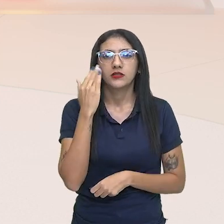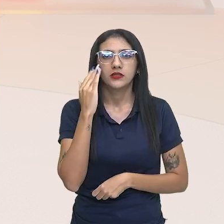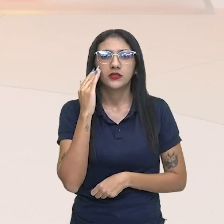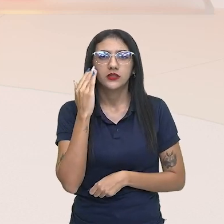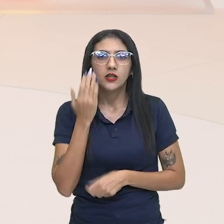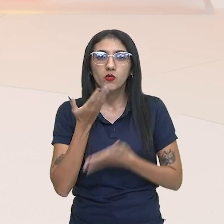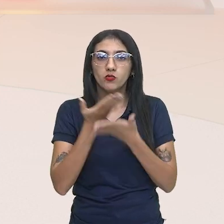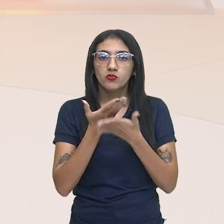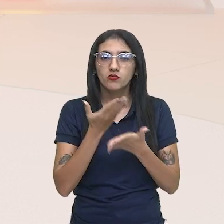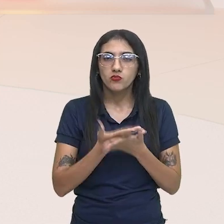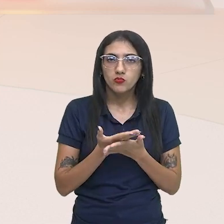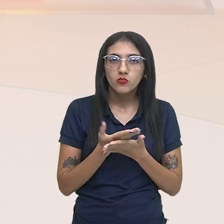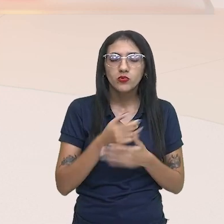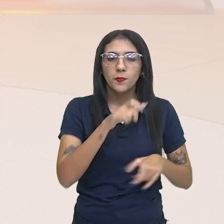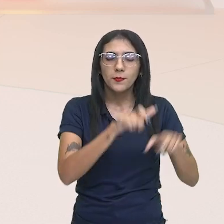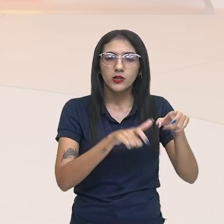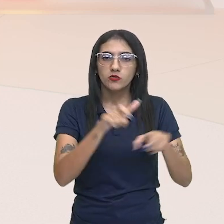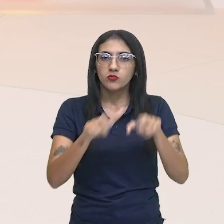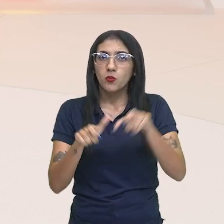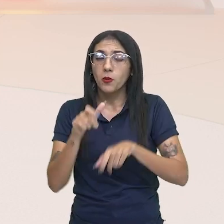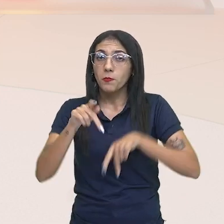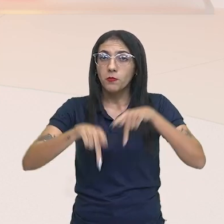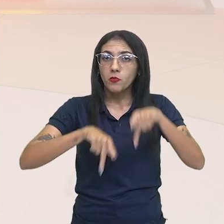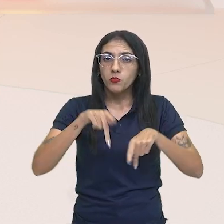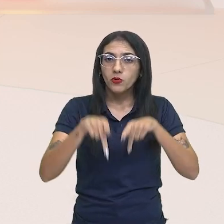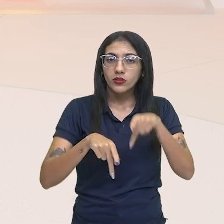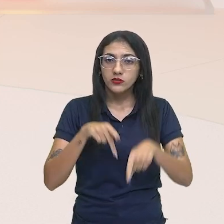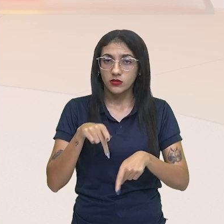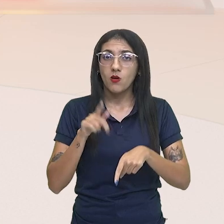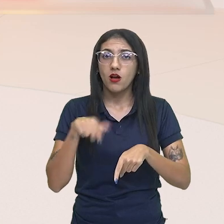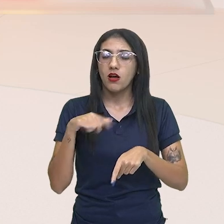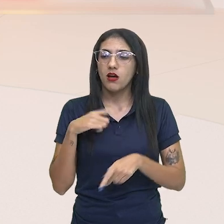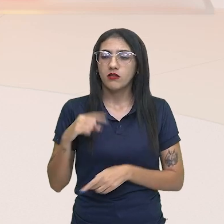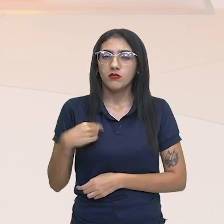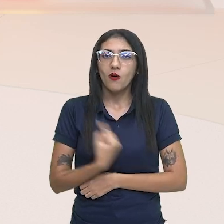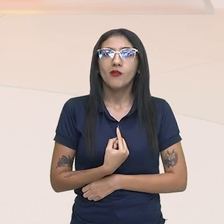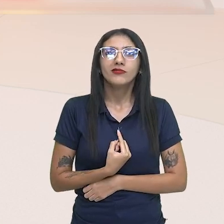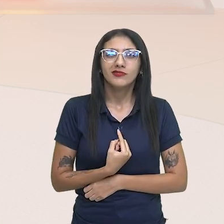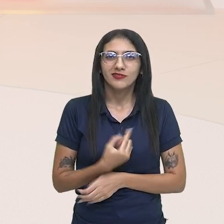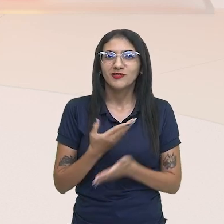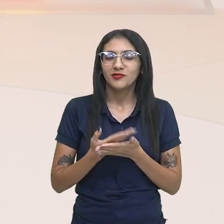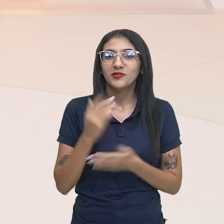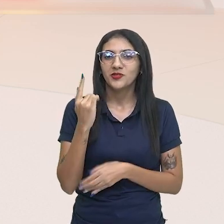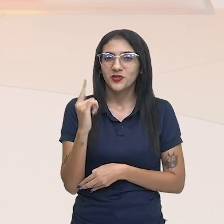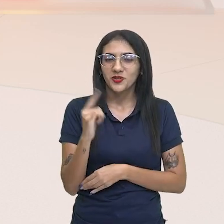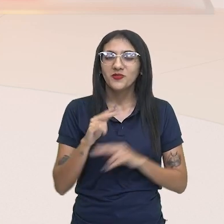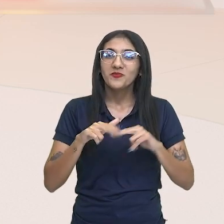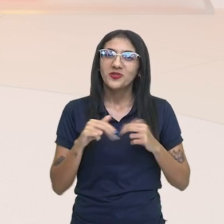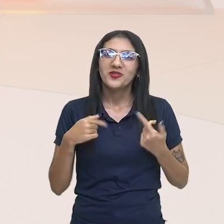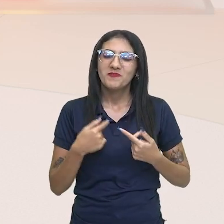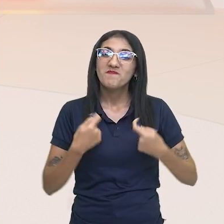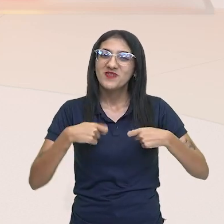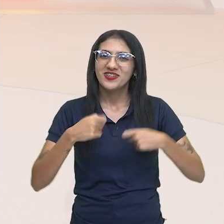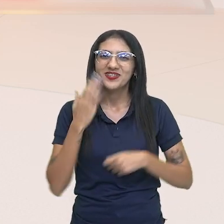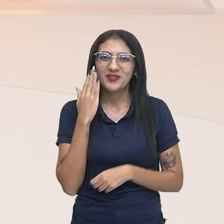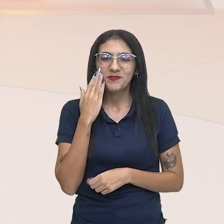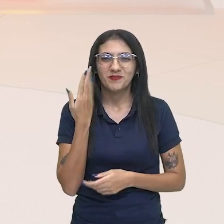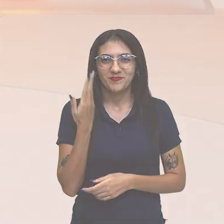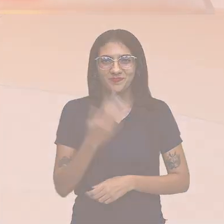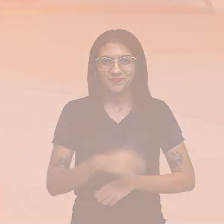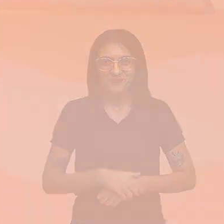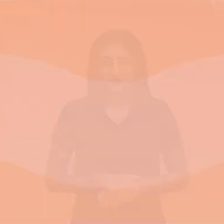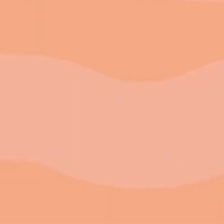o estudo sobre as pessoas, sobre a população, é nosso, é aqui da geografia. Então a gente precisa saber como é que funciona. Vamos